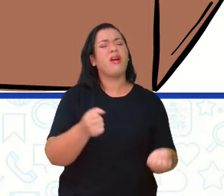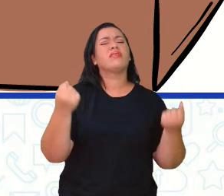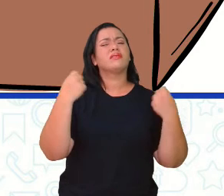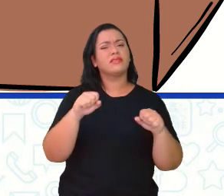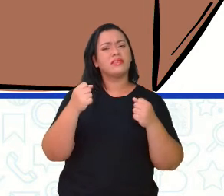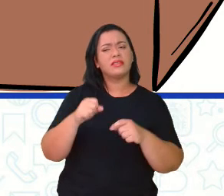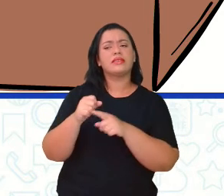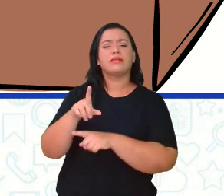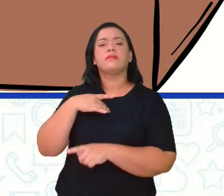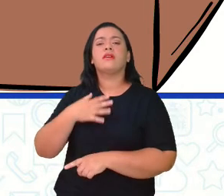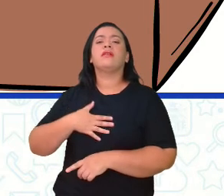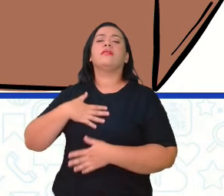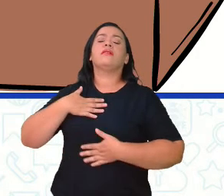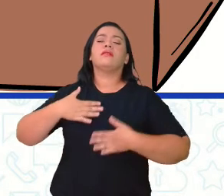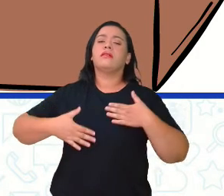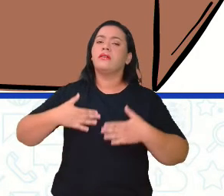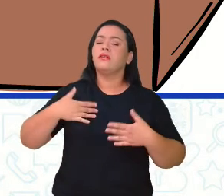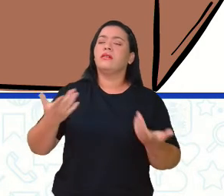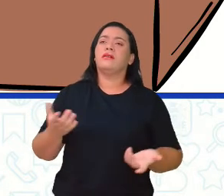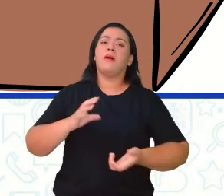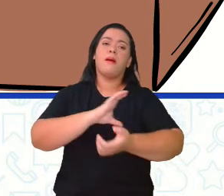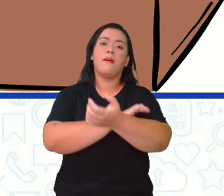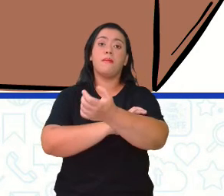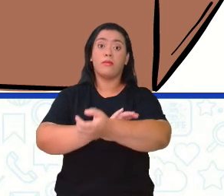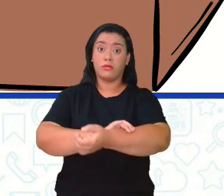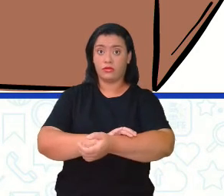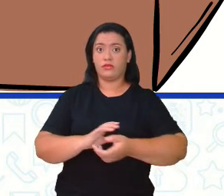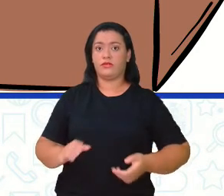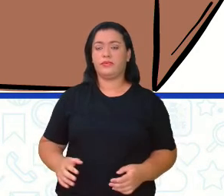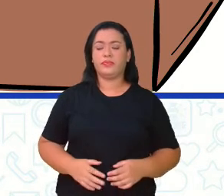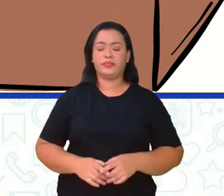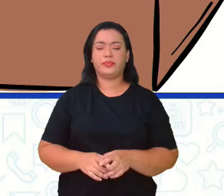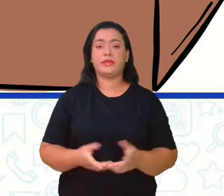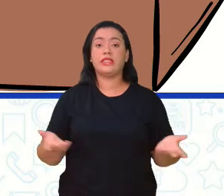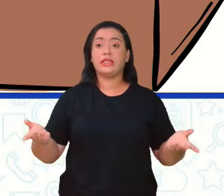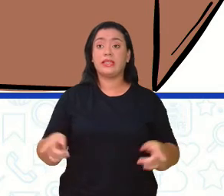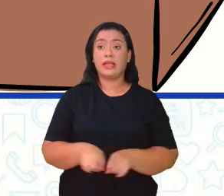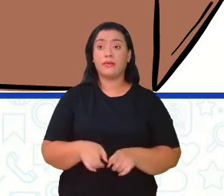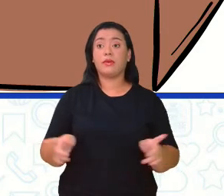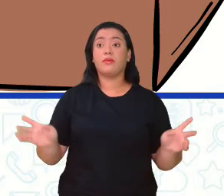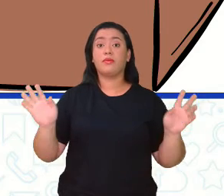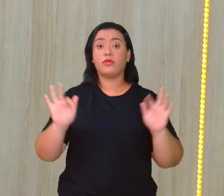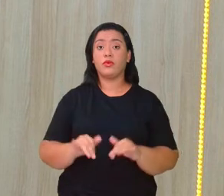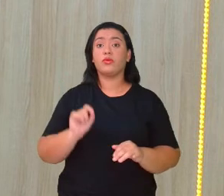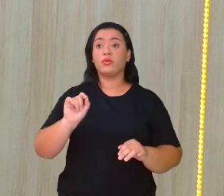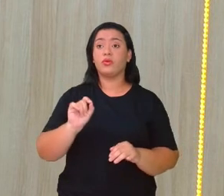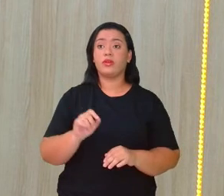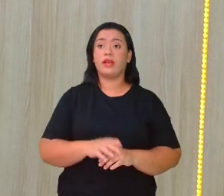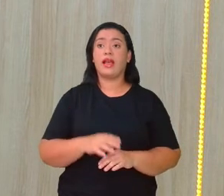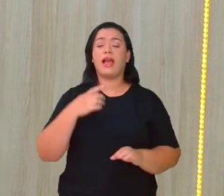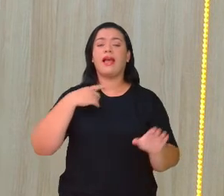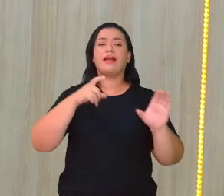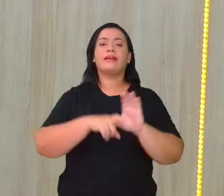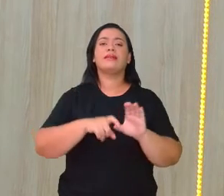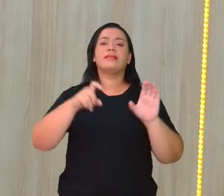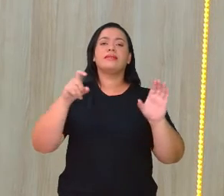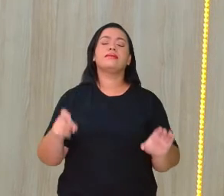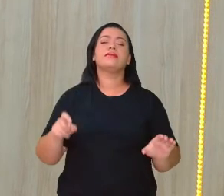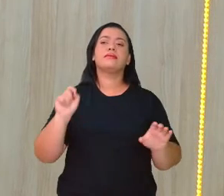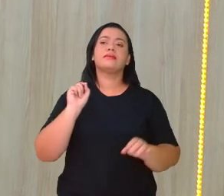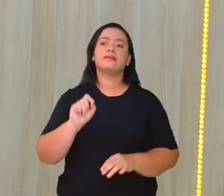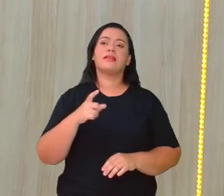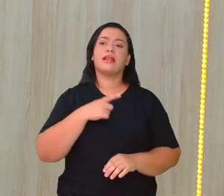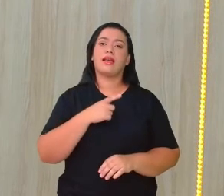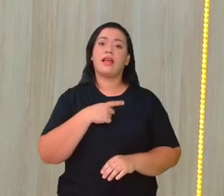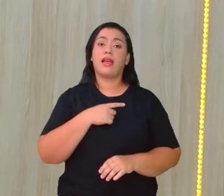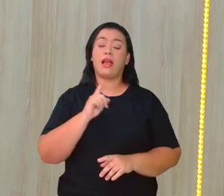a parte respiratória, muscular. E aí a gente tem, por fim, por último, né, a interdependência com o volume e